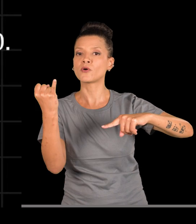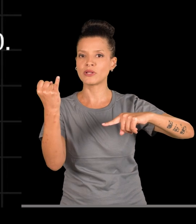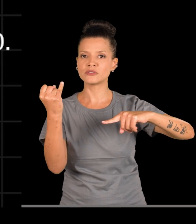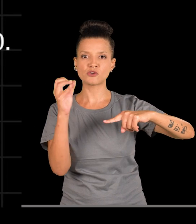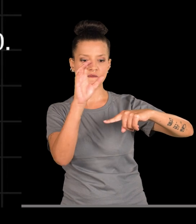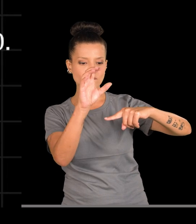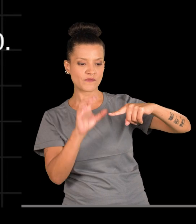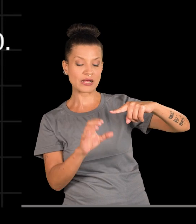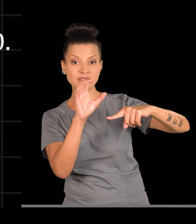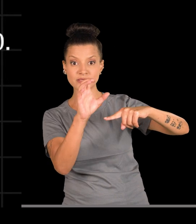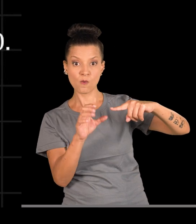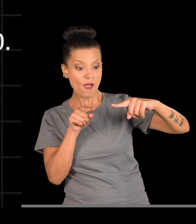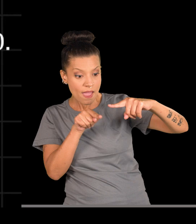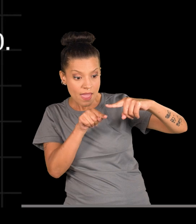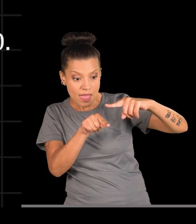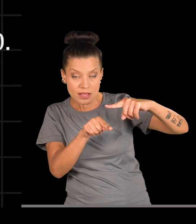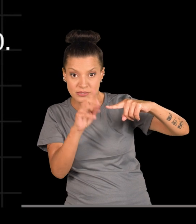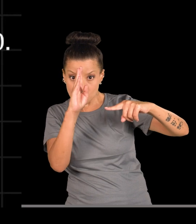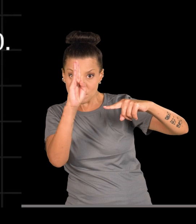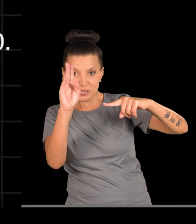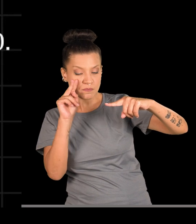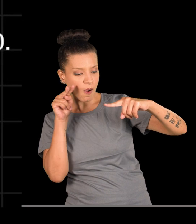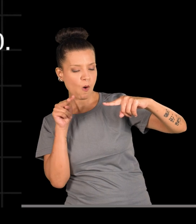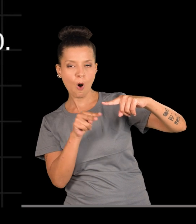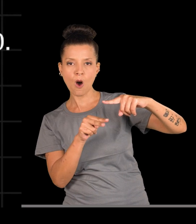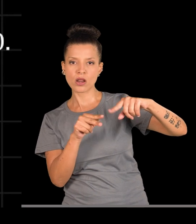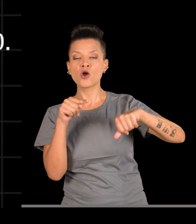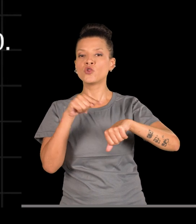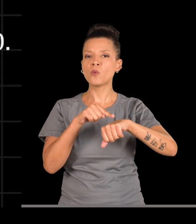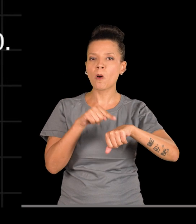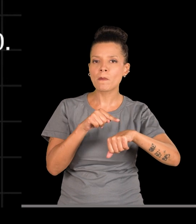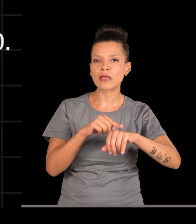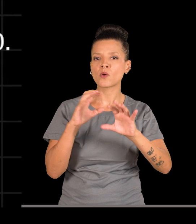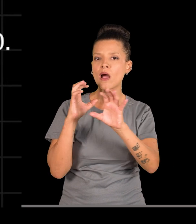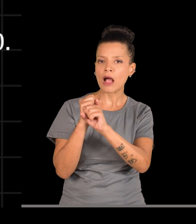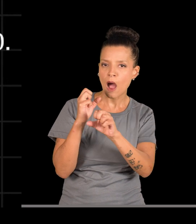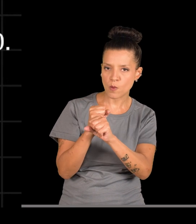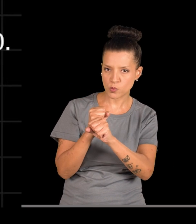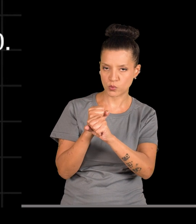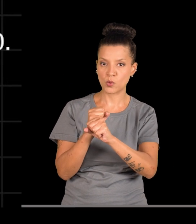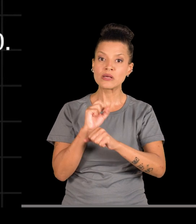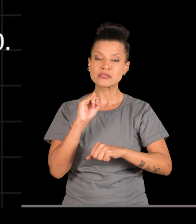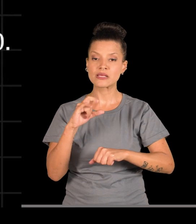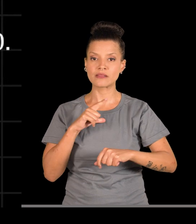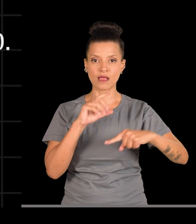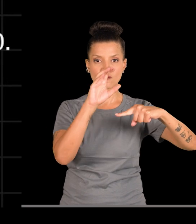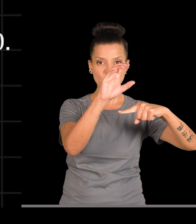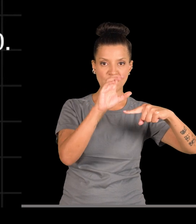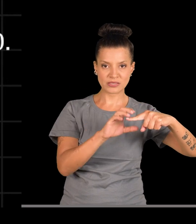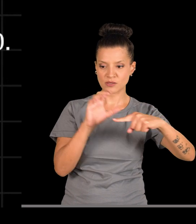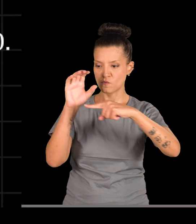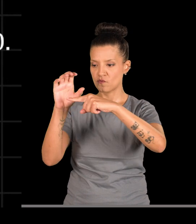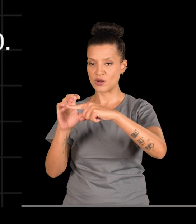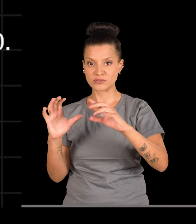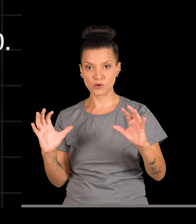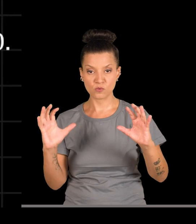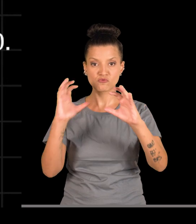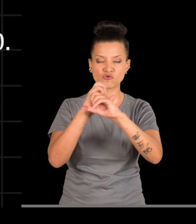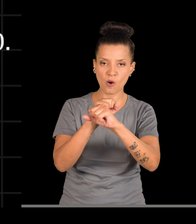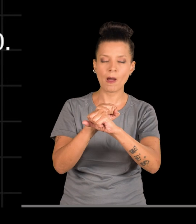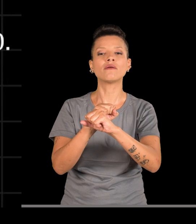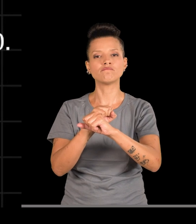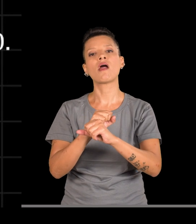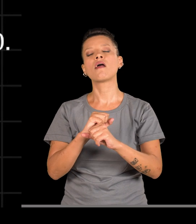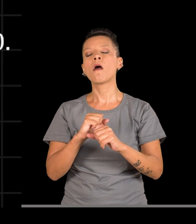importante a se analisar numa fração, na verdade, é o denominador, principalmente quando você vai efetuar aí alguns cálculos envolvendo frações, beleza? Ele que, na verdade, vai